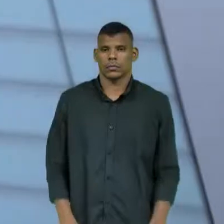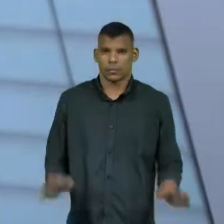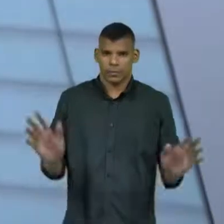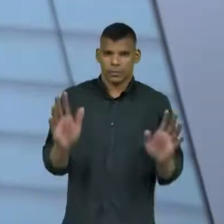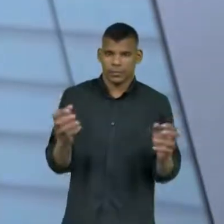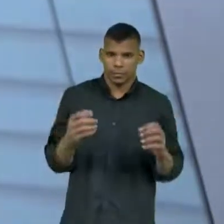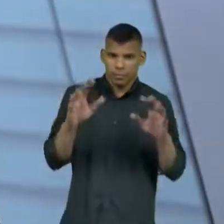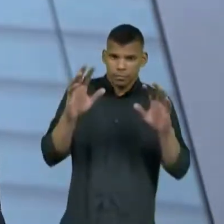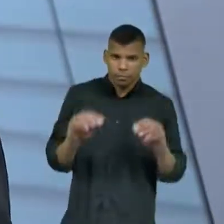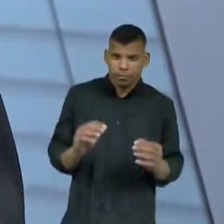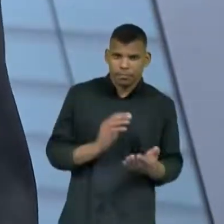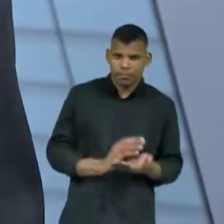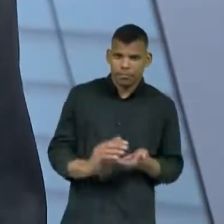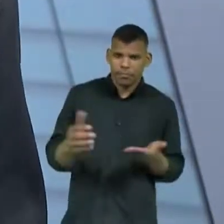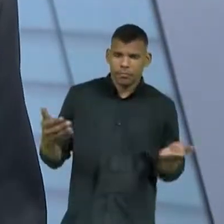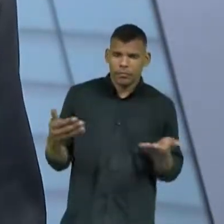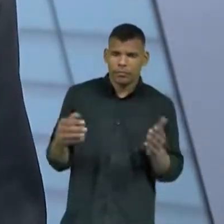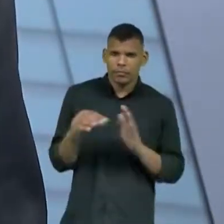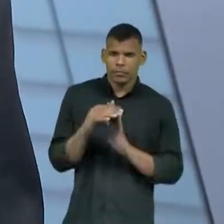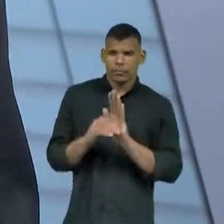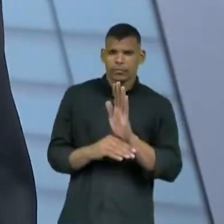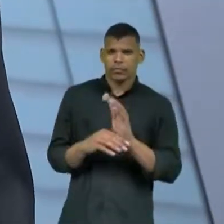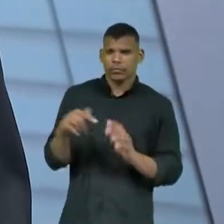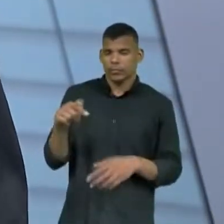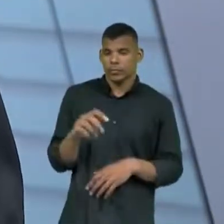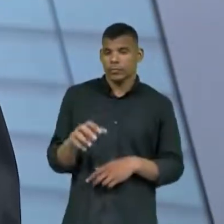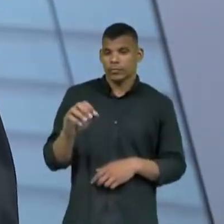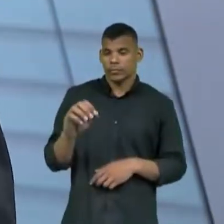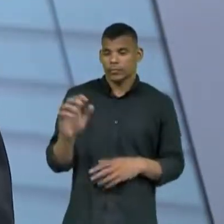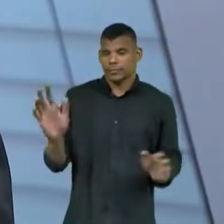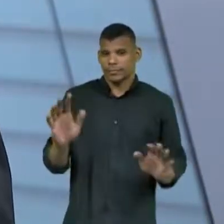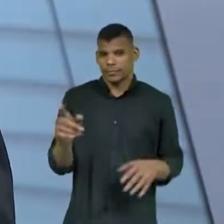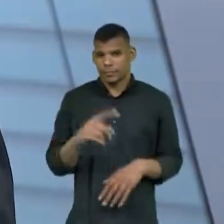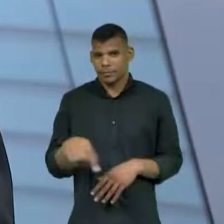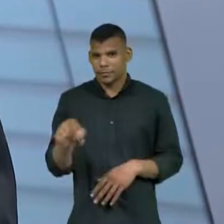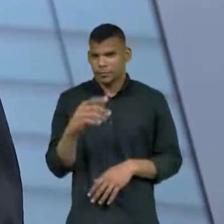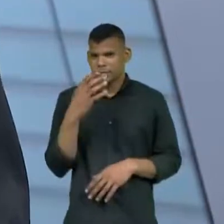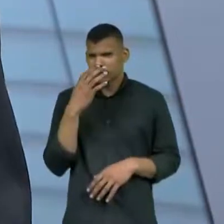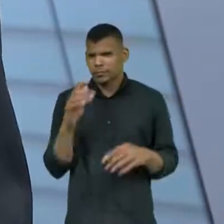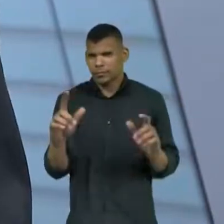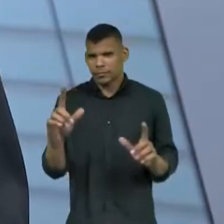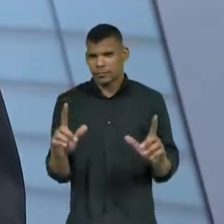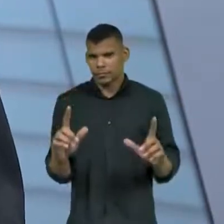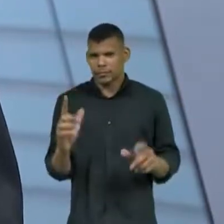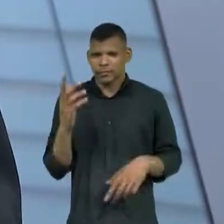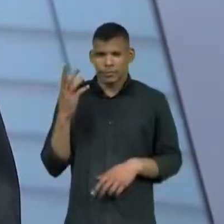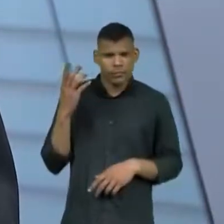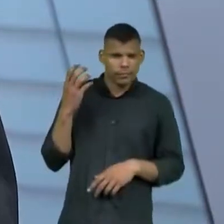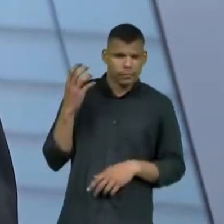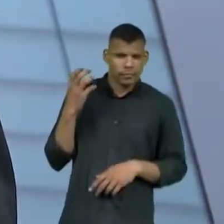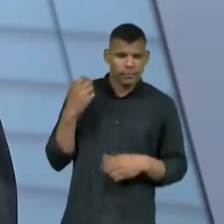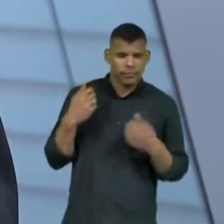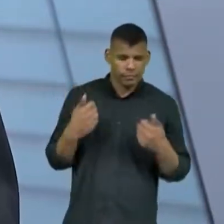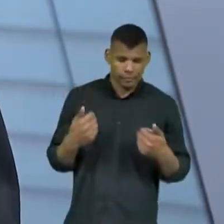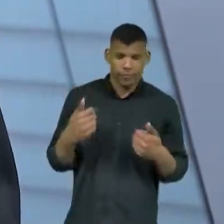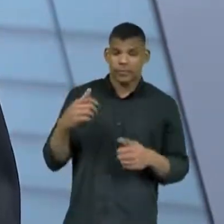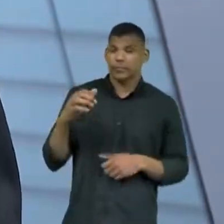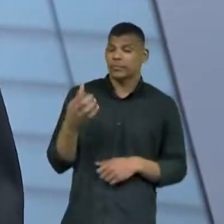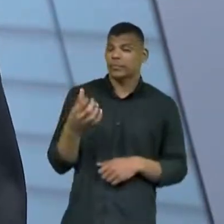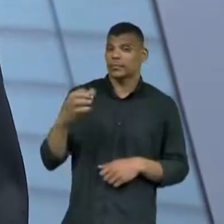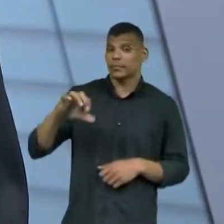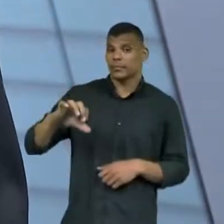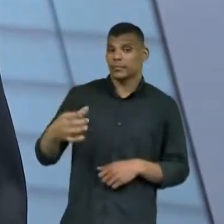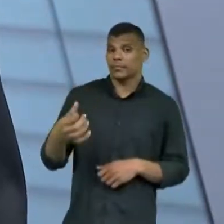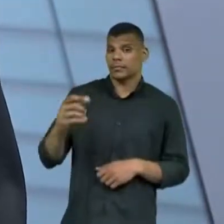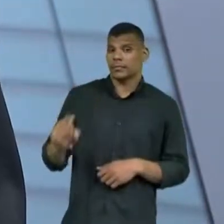Olá, boa noite. Está no ar o programa Questão de Ordem. Cumprimento você que nos acompanha pela TV e nos ouve pela FM Assembleia 96,7. Mandar um